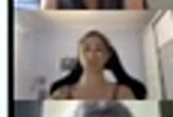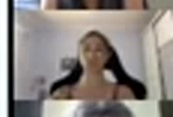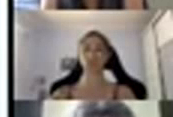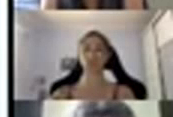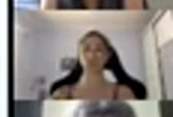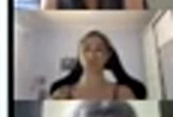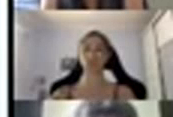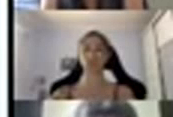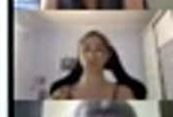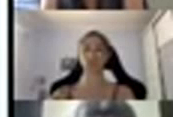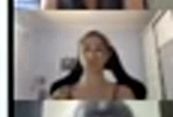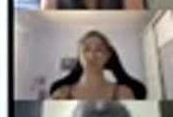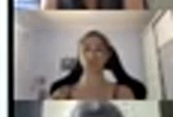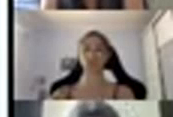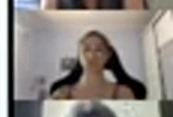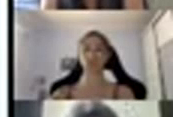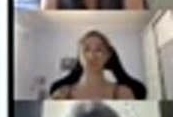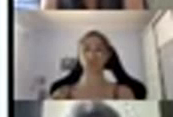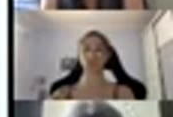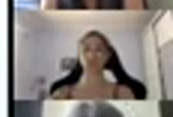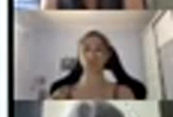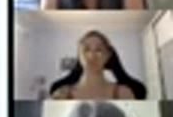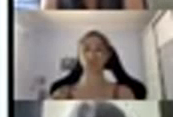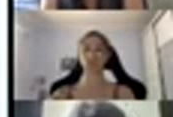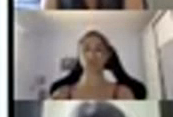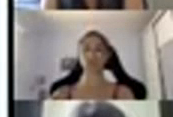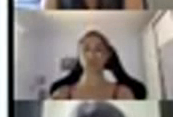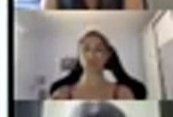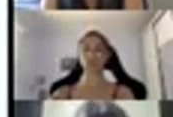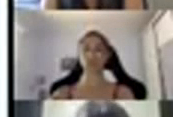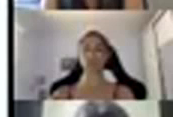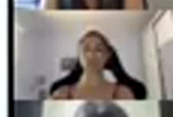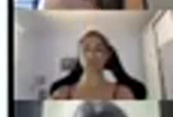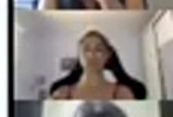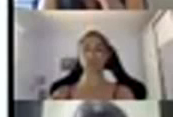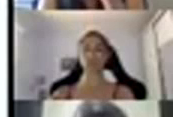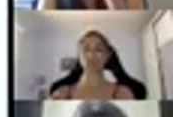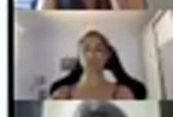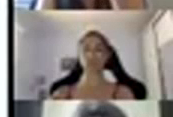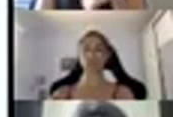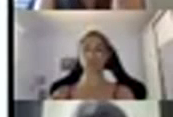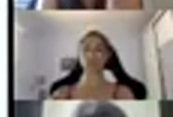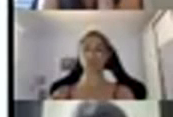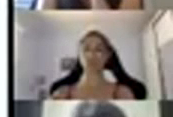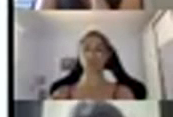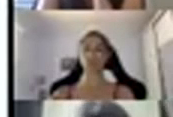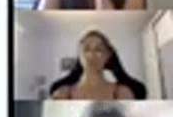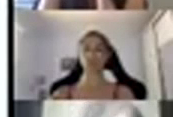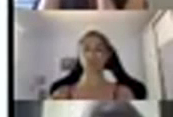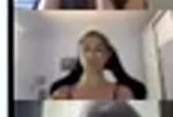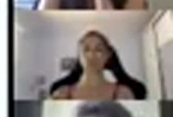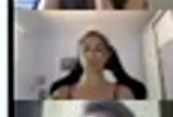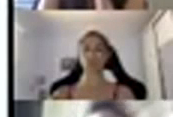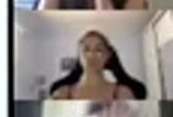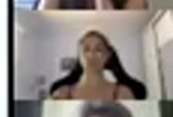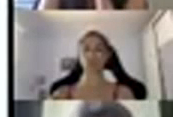pré-existentes, ou seja, nas comorbidades, se a gente pegar do total de indivíduos com do total de indivíduos com cardiopatia, ou seja, total de